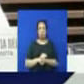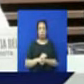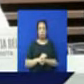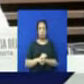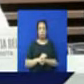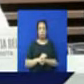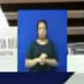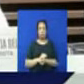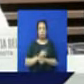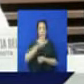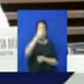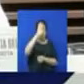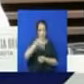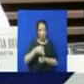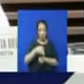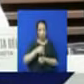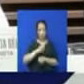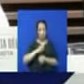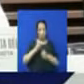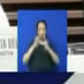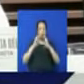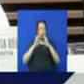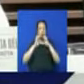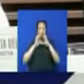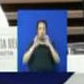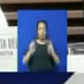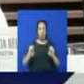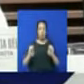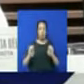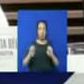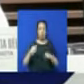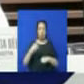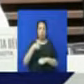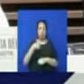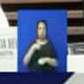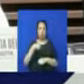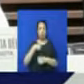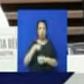evangélica, que esteja, eu sempre colho alguma palavra